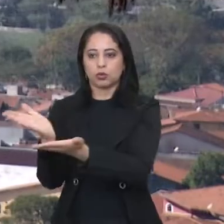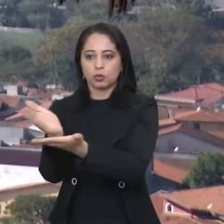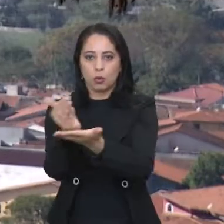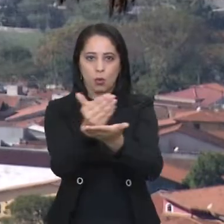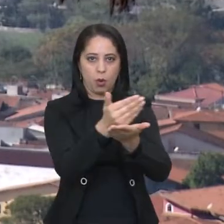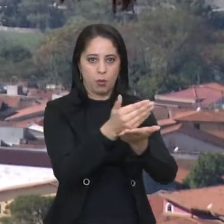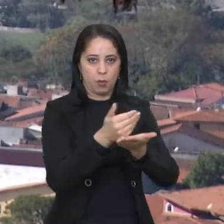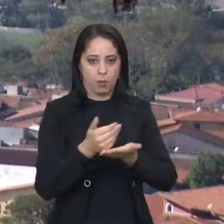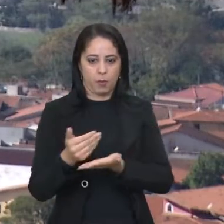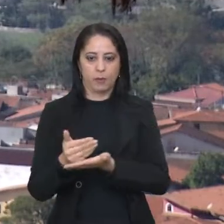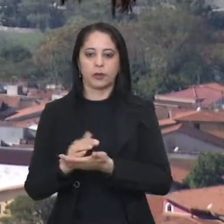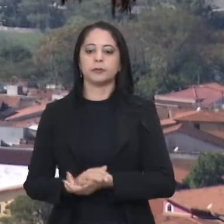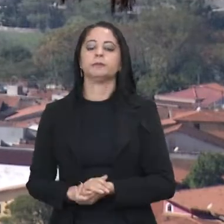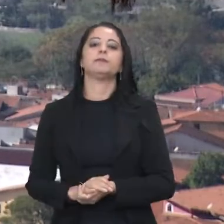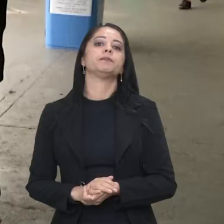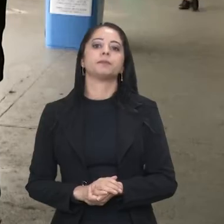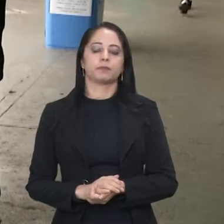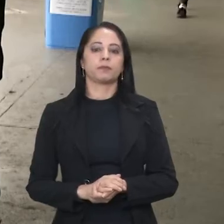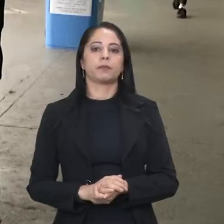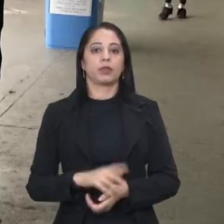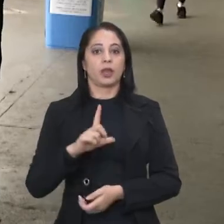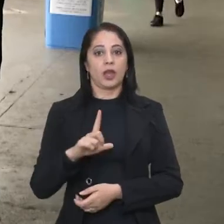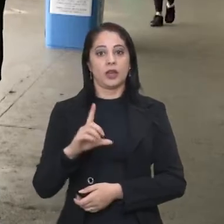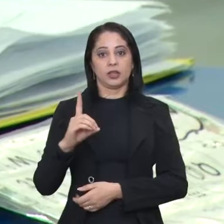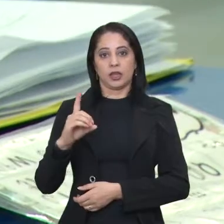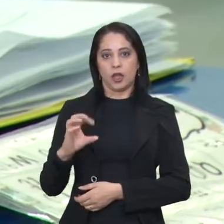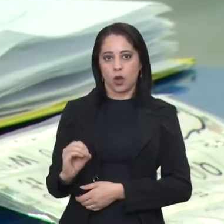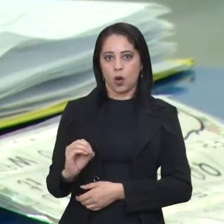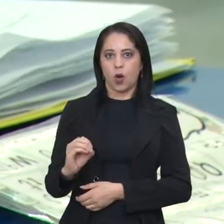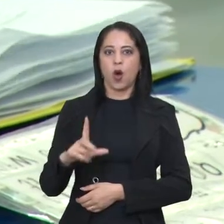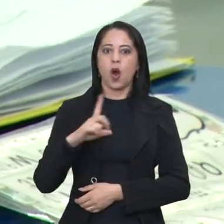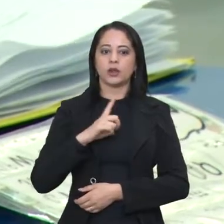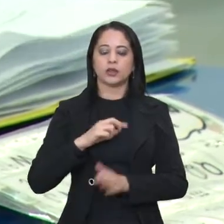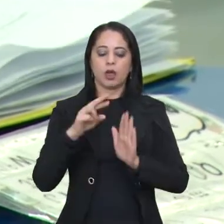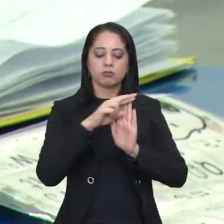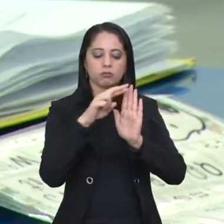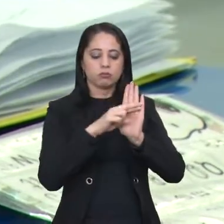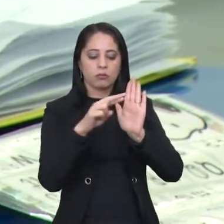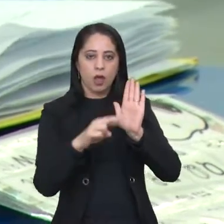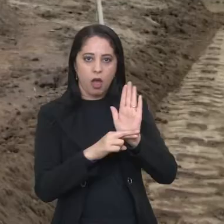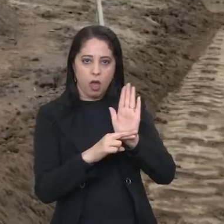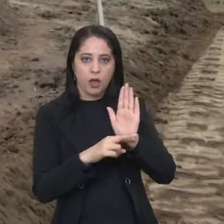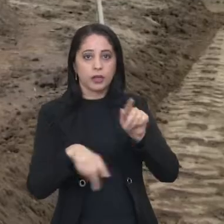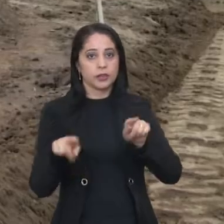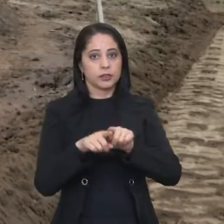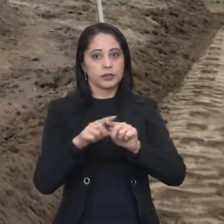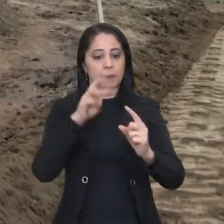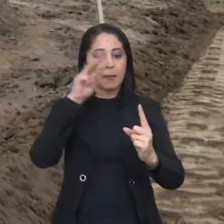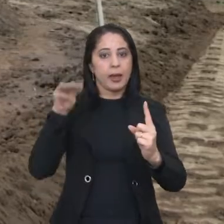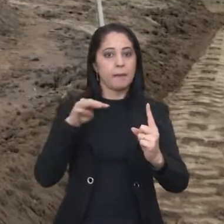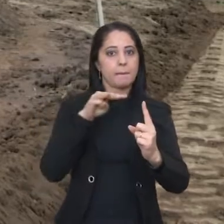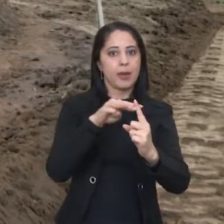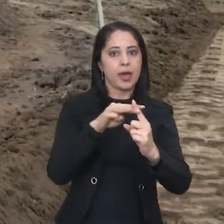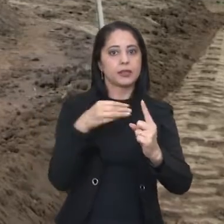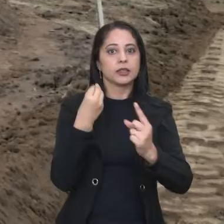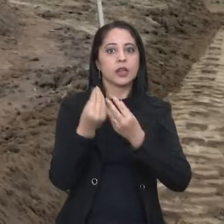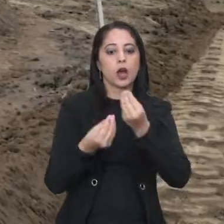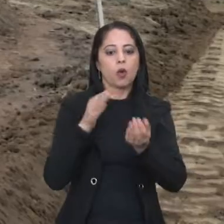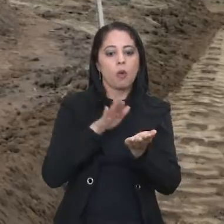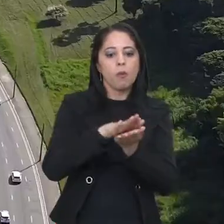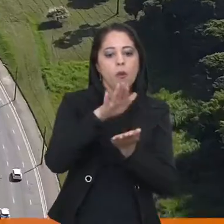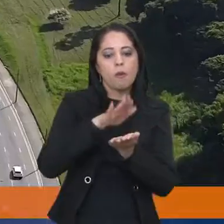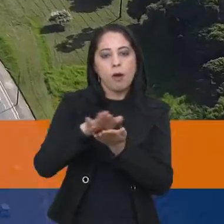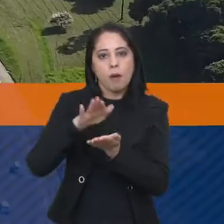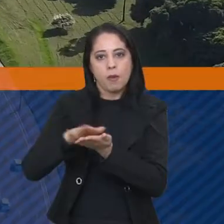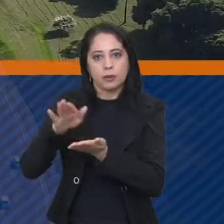da arrecadação dos nossos impostos. Dessa forma, a LDO apresenta diretrizes e metas de gastos e